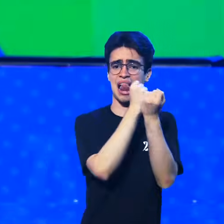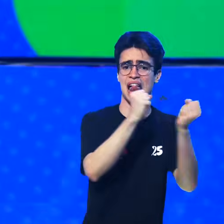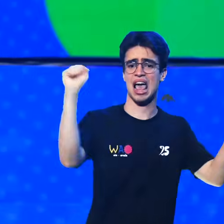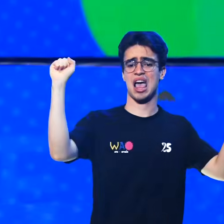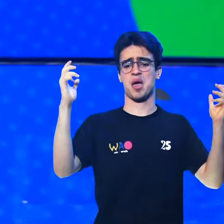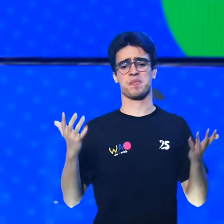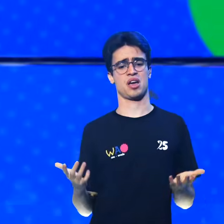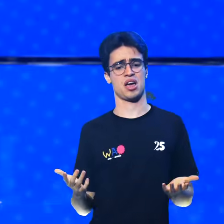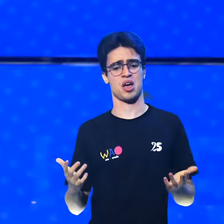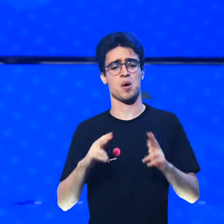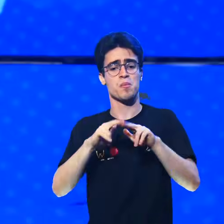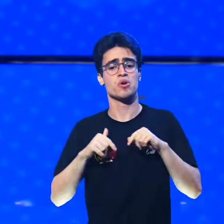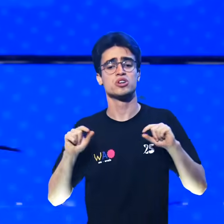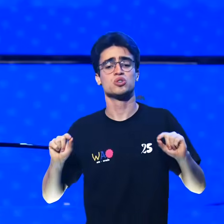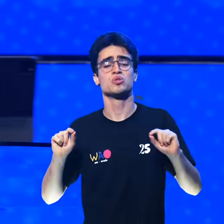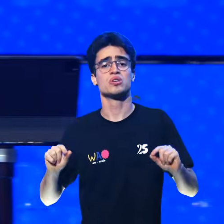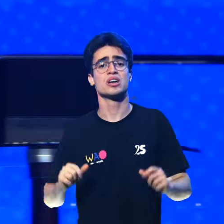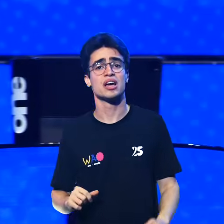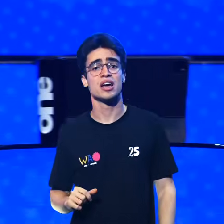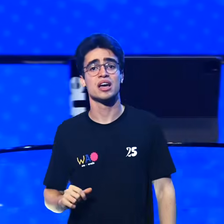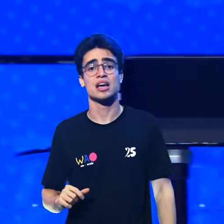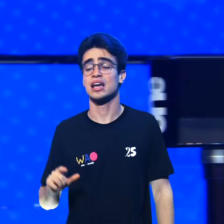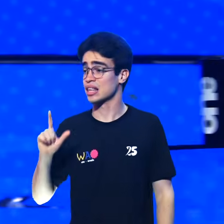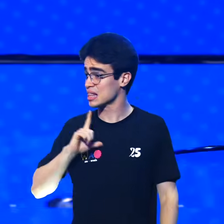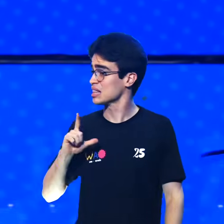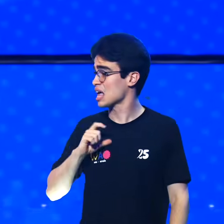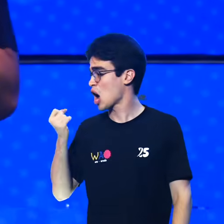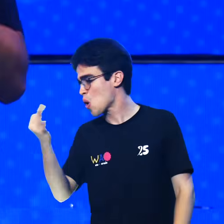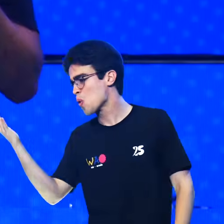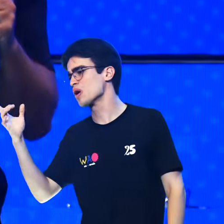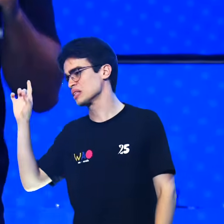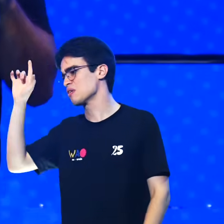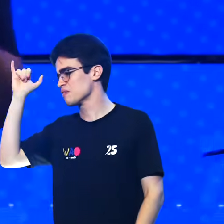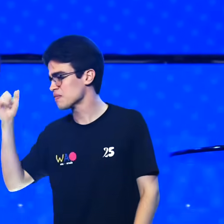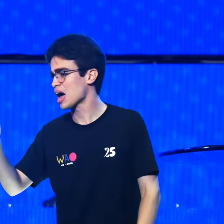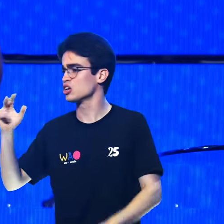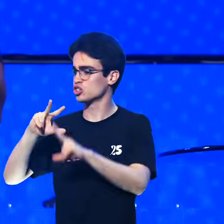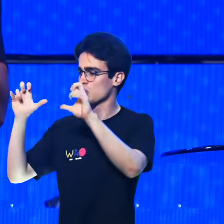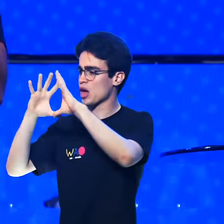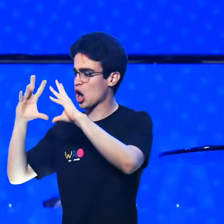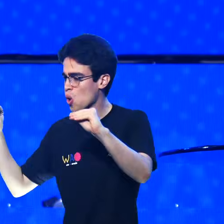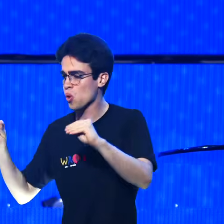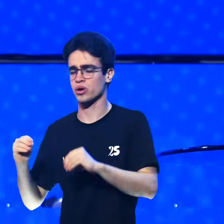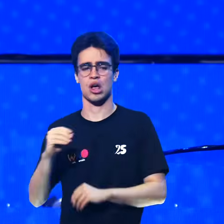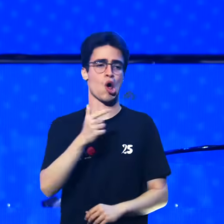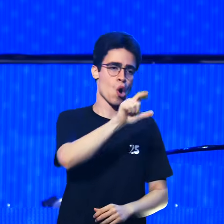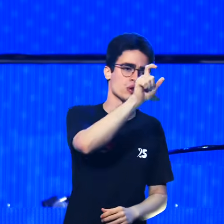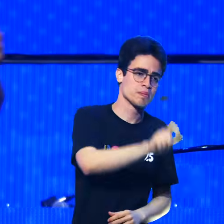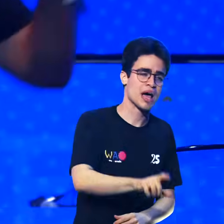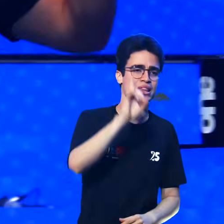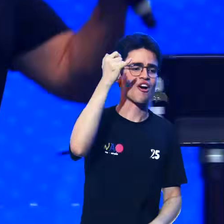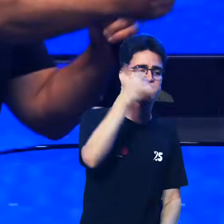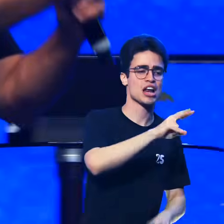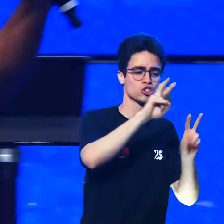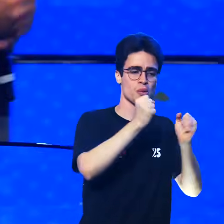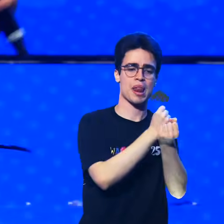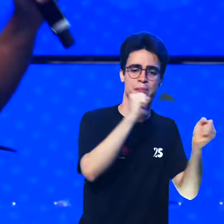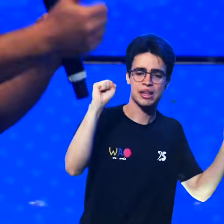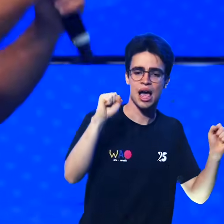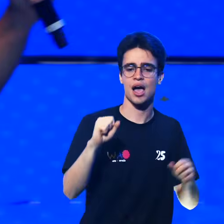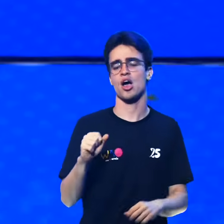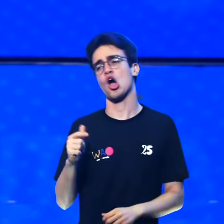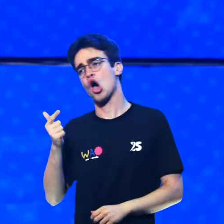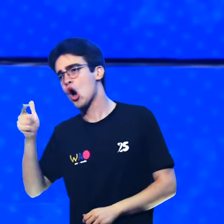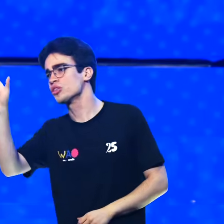isso que a palavra vem para cura, a outro a mesma palavra vem para libertação, a outro a